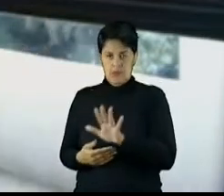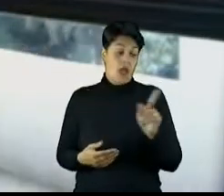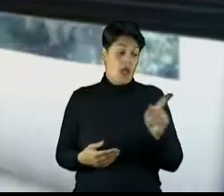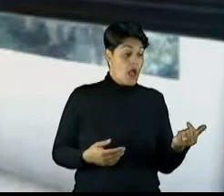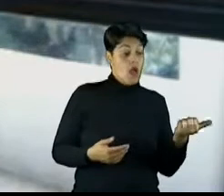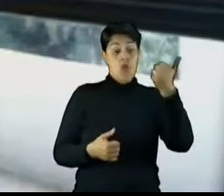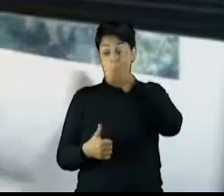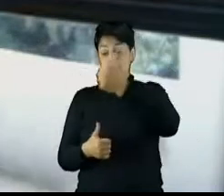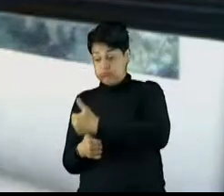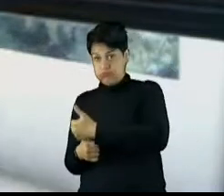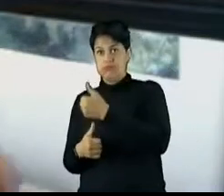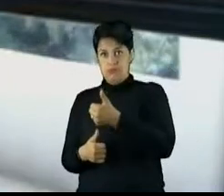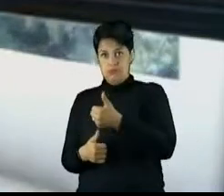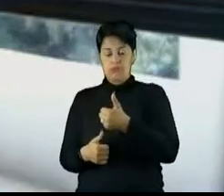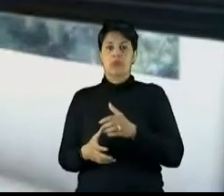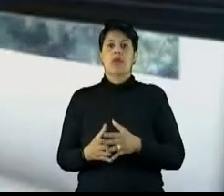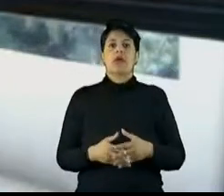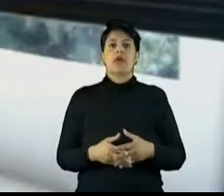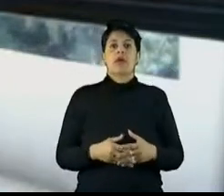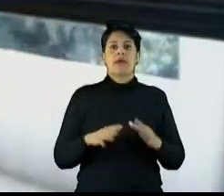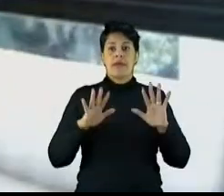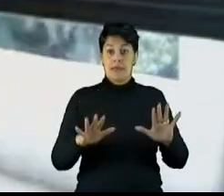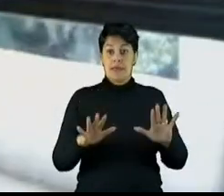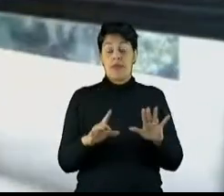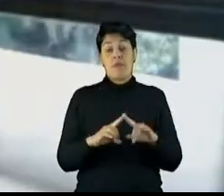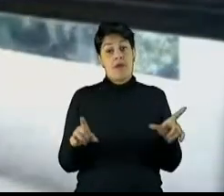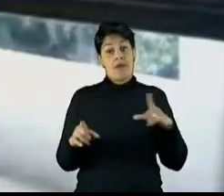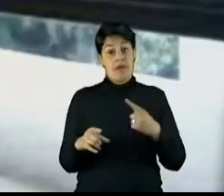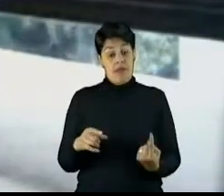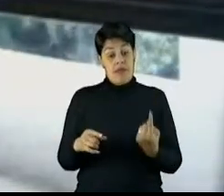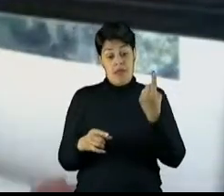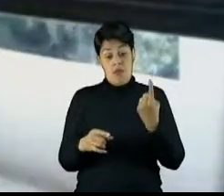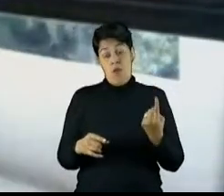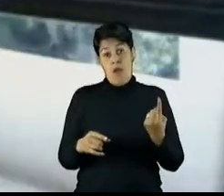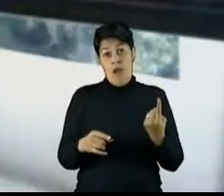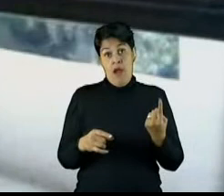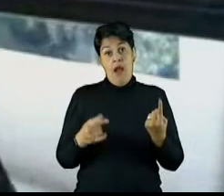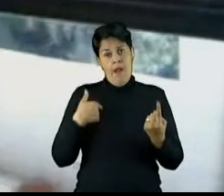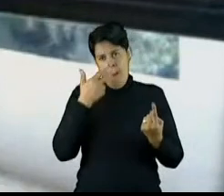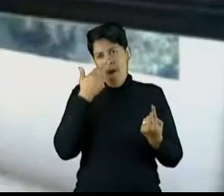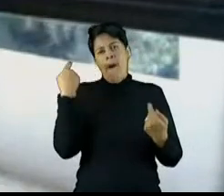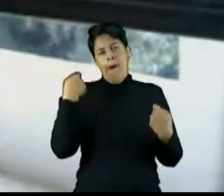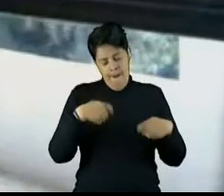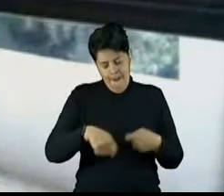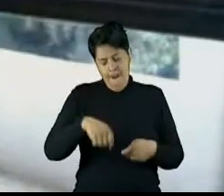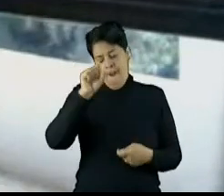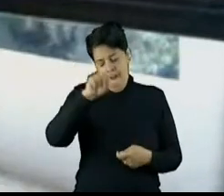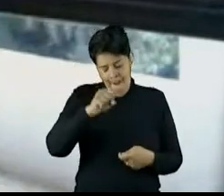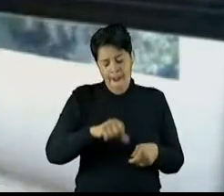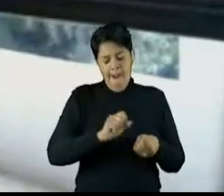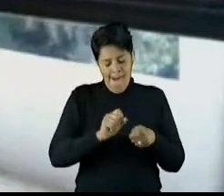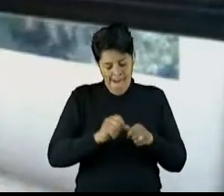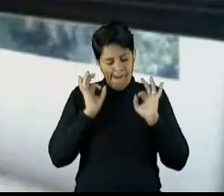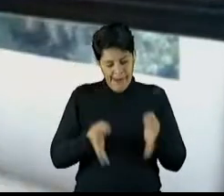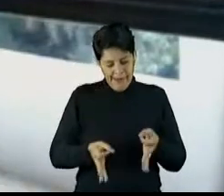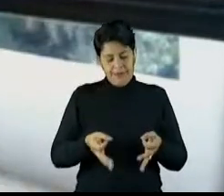aceder às gestões que fiz, à Sua Excelência, para o mais presto possível julgamento desse processo. Lamento muito que tenha